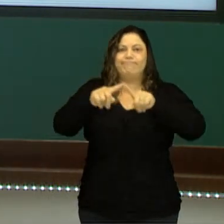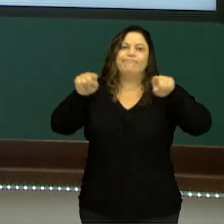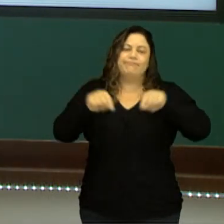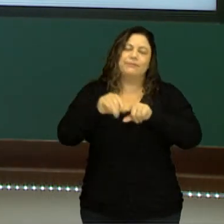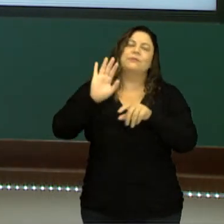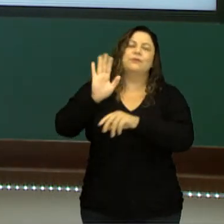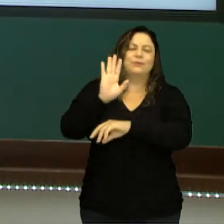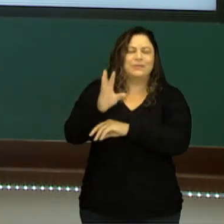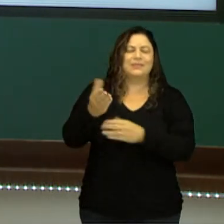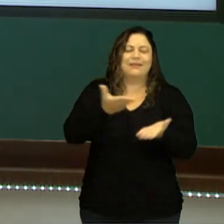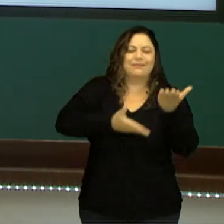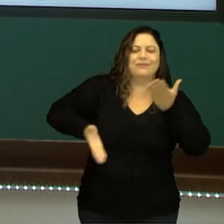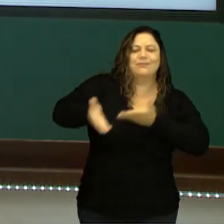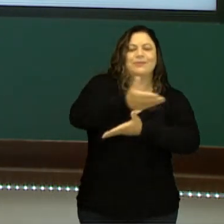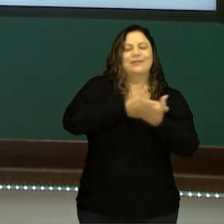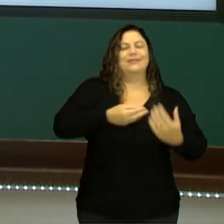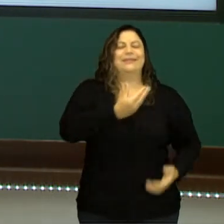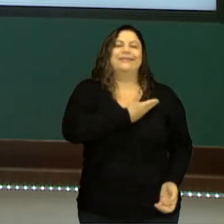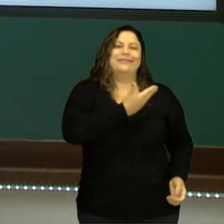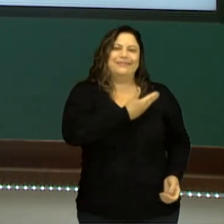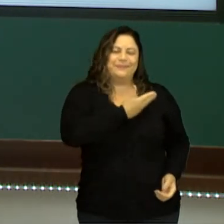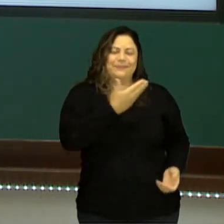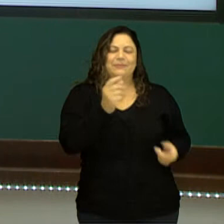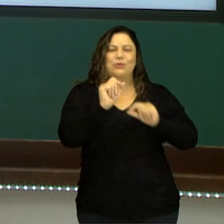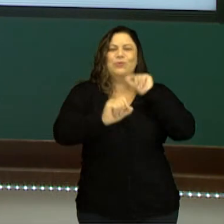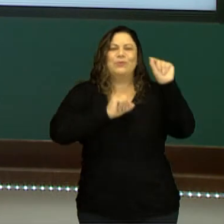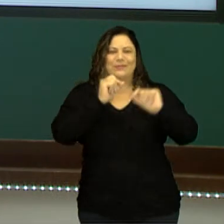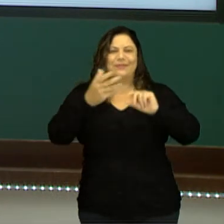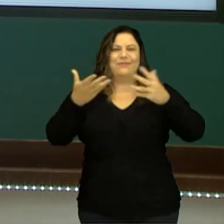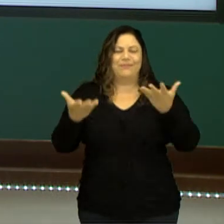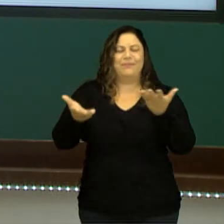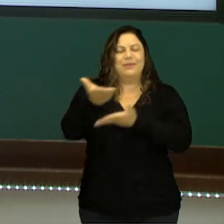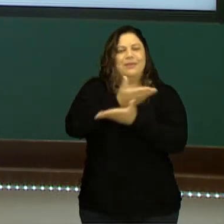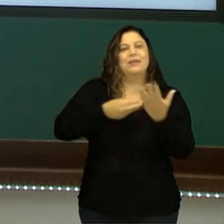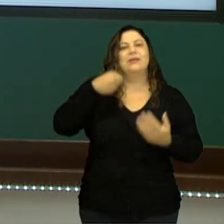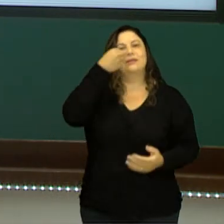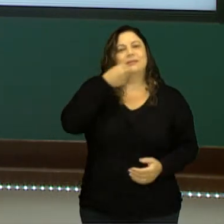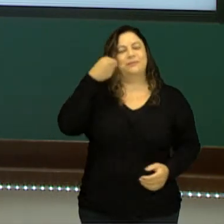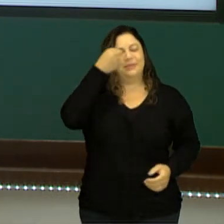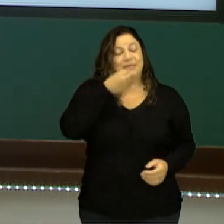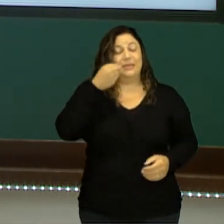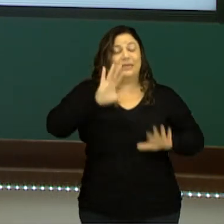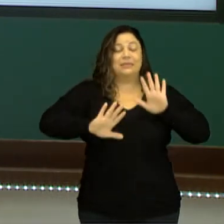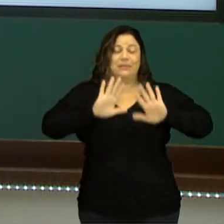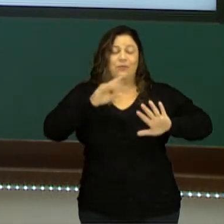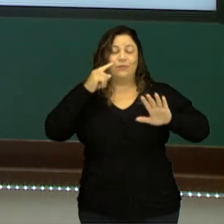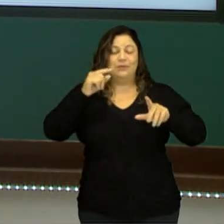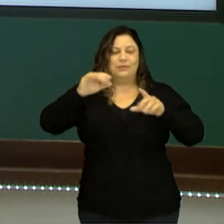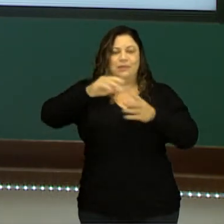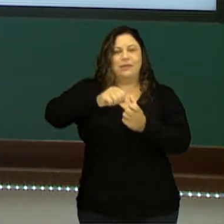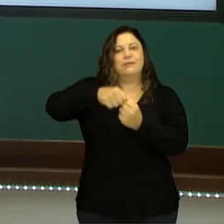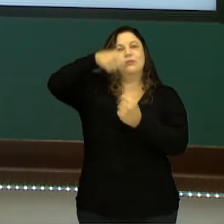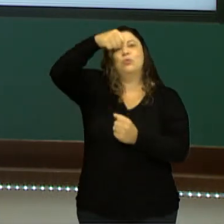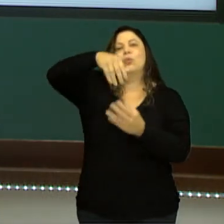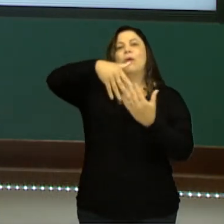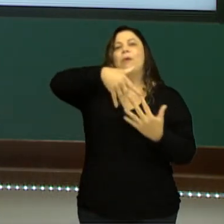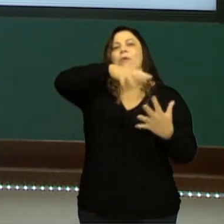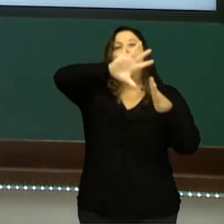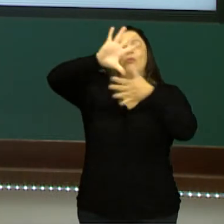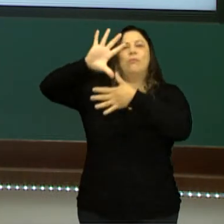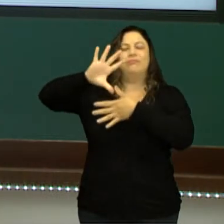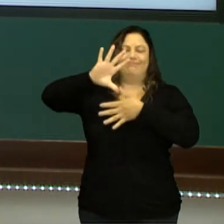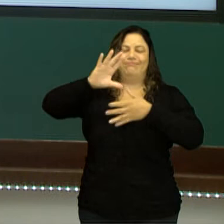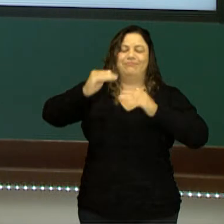a sua experiência com os seus colegas. Talvez você tenha aí um mapa para poder mostrar para os seus colegas como é feito esse mapa e como você desenvolveu o